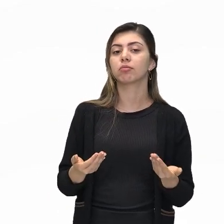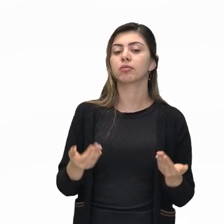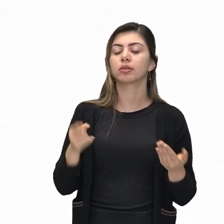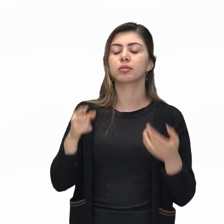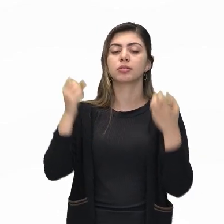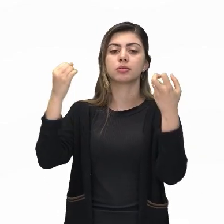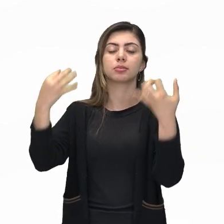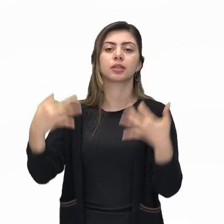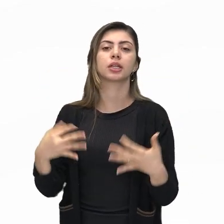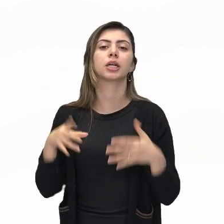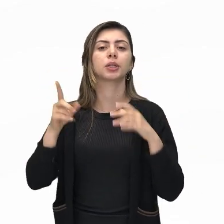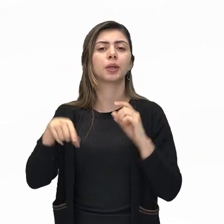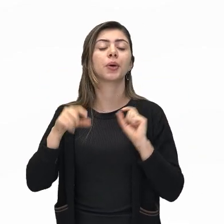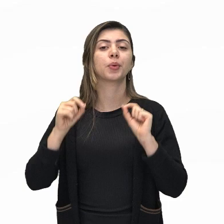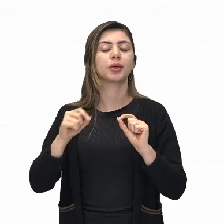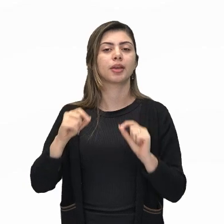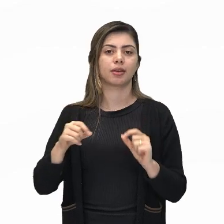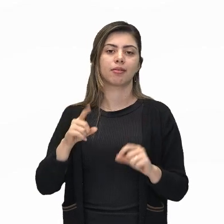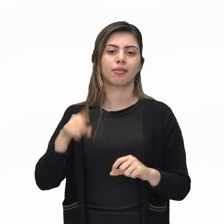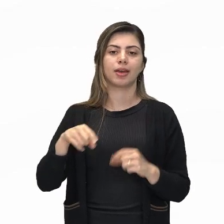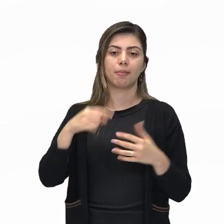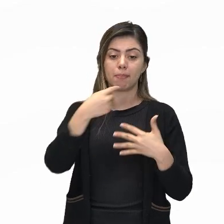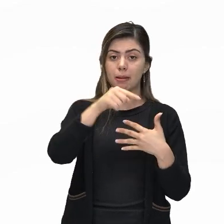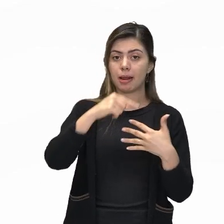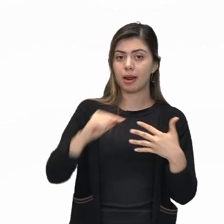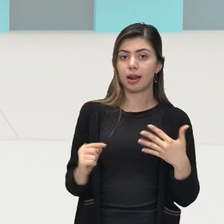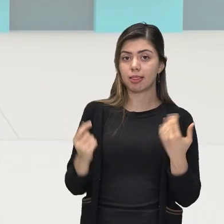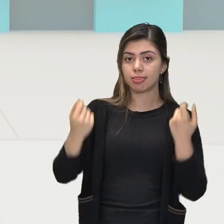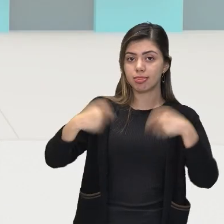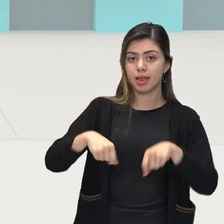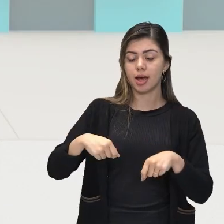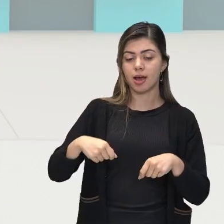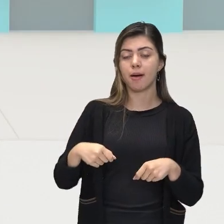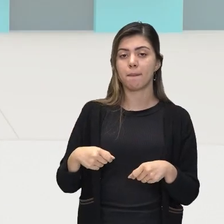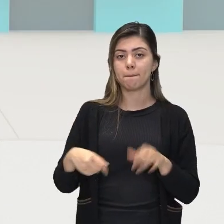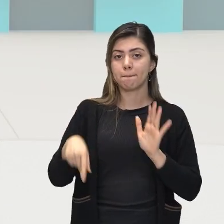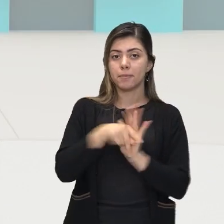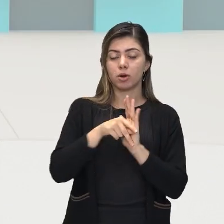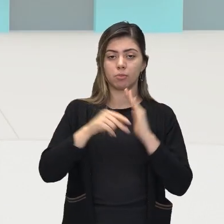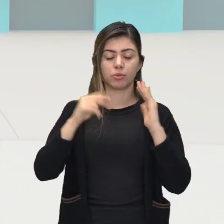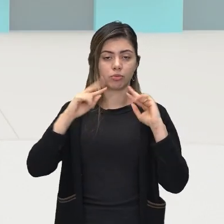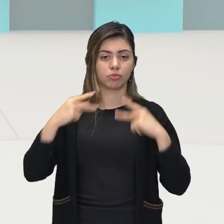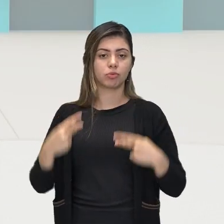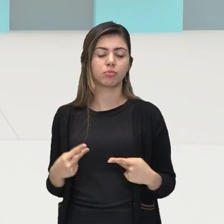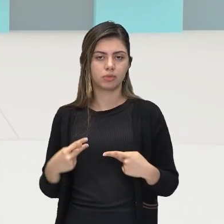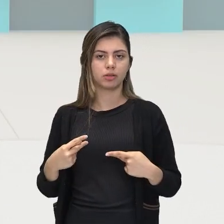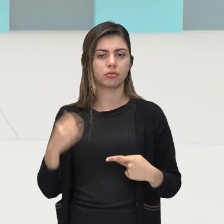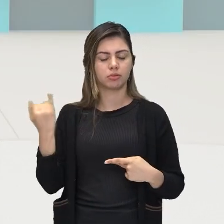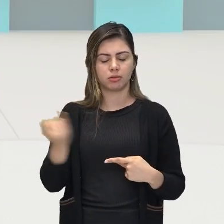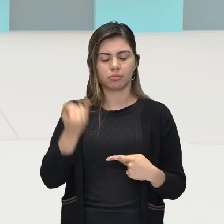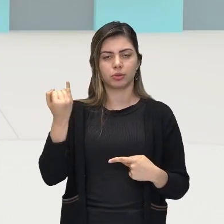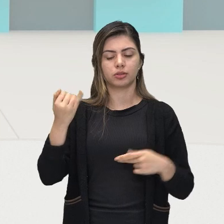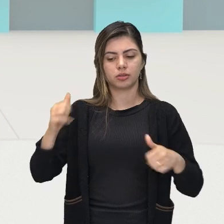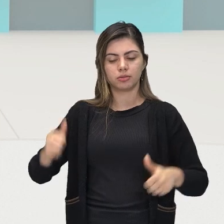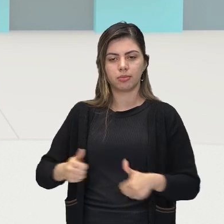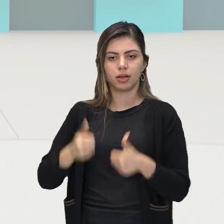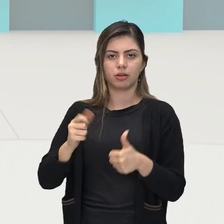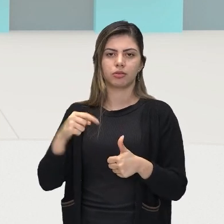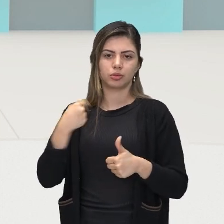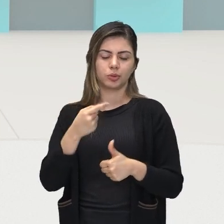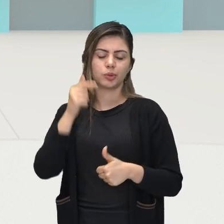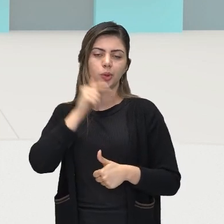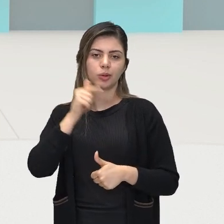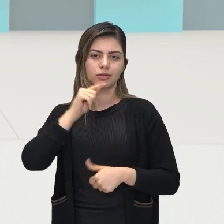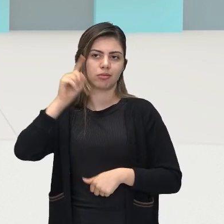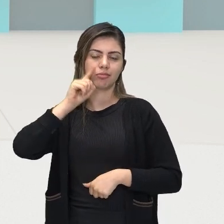físico, eu estou falando da melhoria dessas capacidades físicas tão importantes para que a gente consiga executar as tarefas do nosso